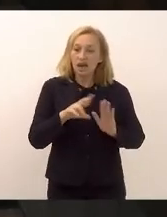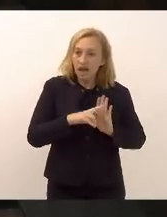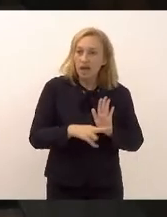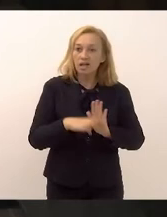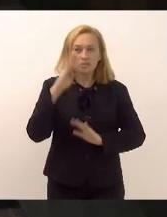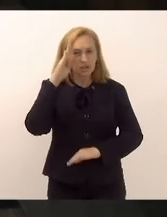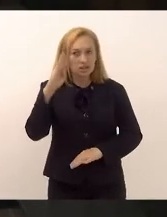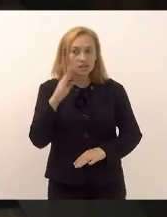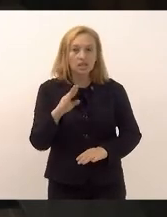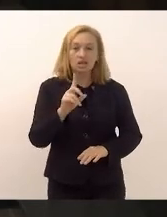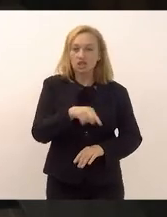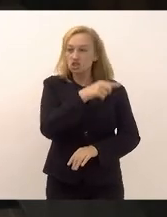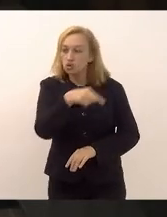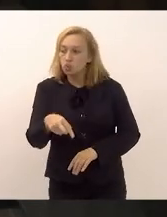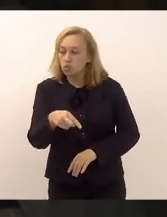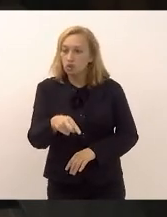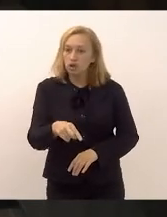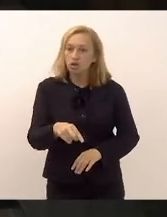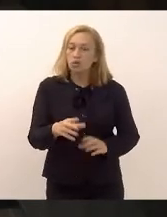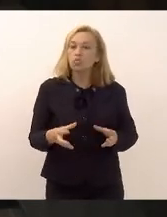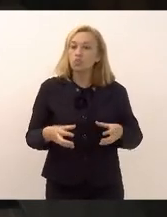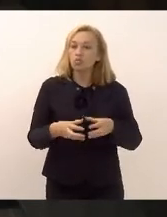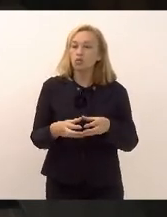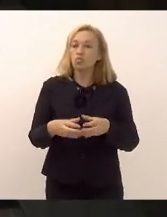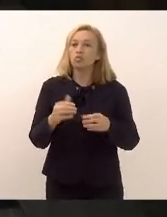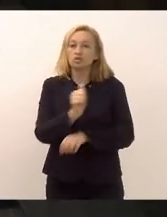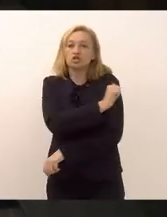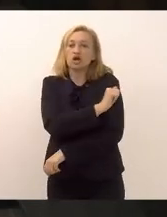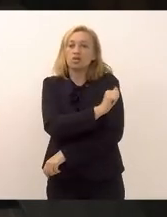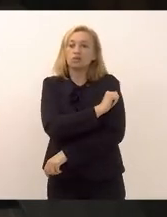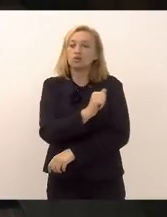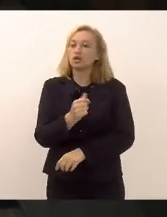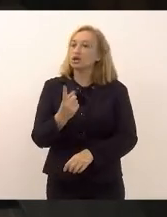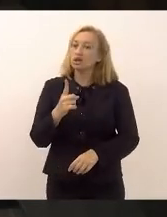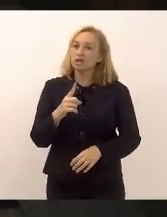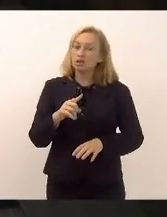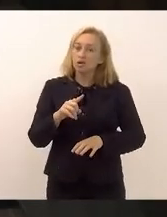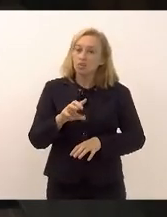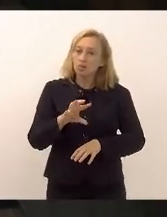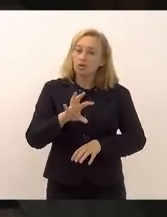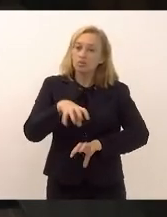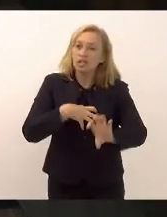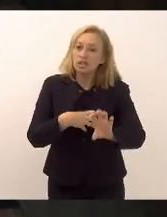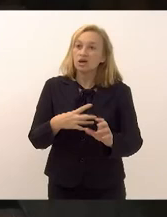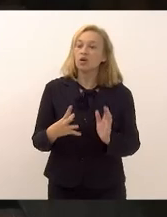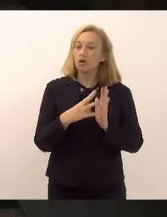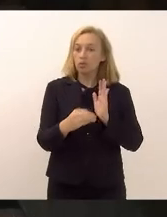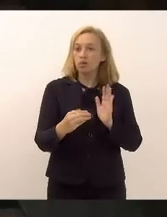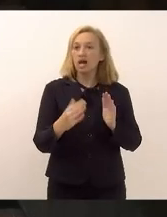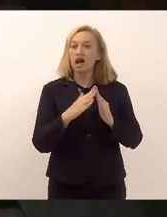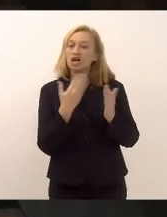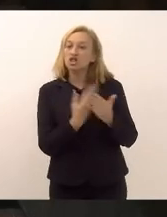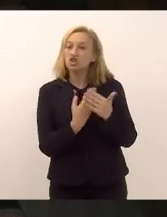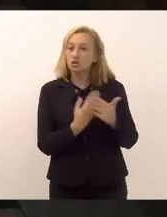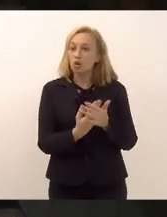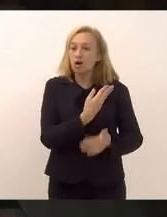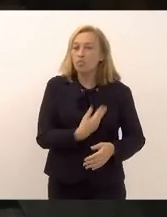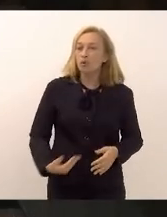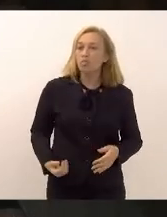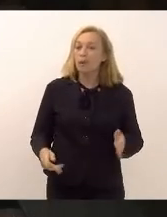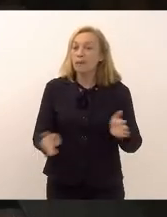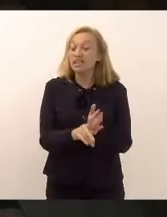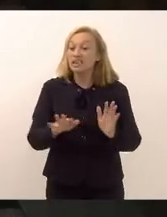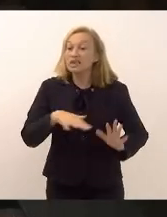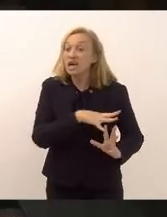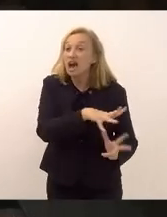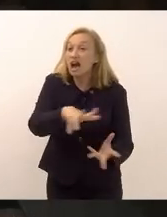significa excluir uma parcela dos estudantes que não se identificam com esse modelo. E a escola pública ela tem que ser universal,